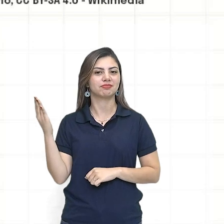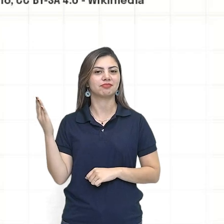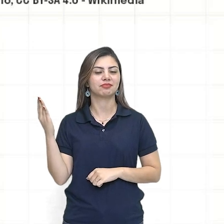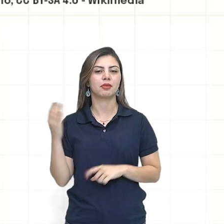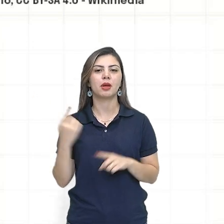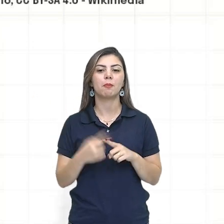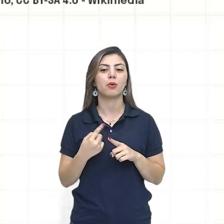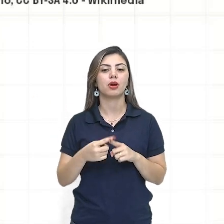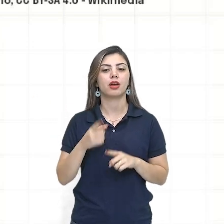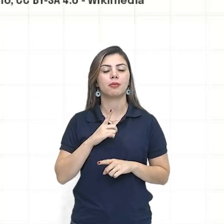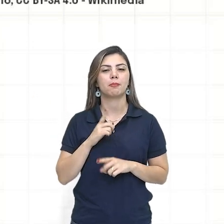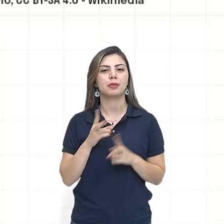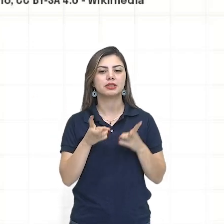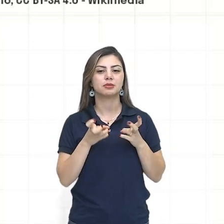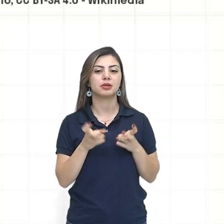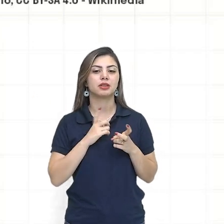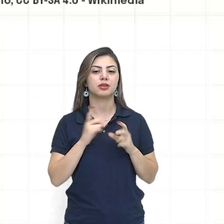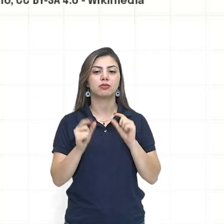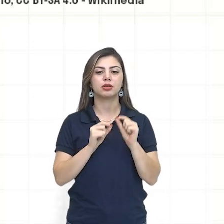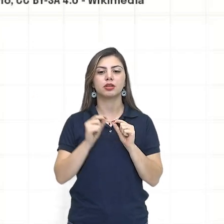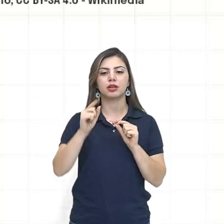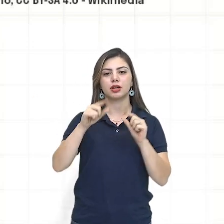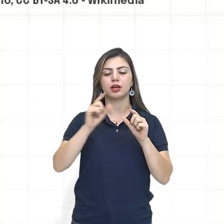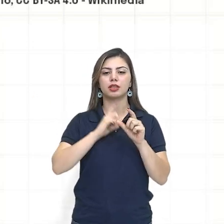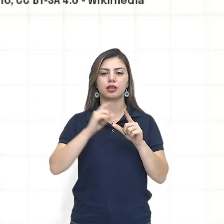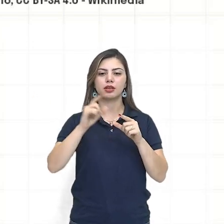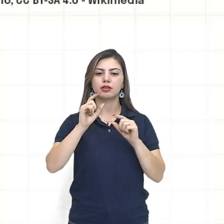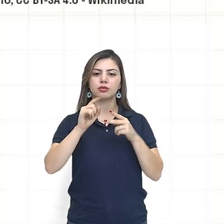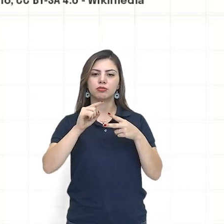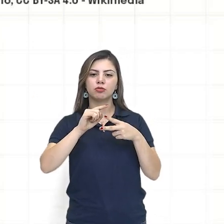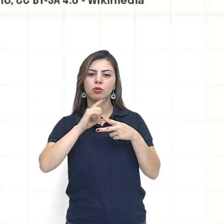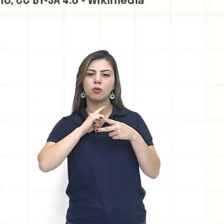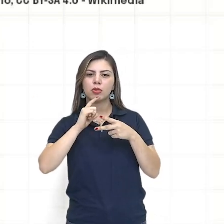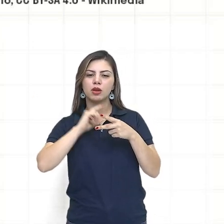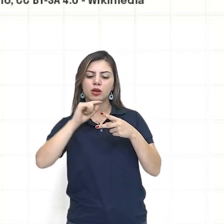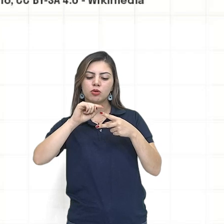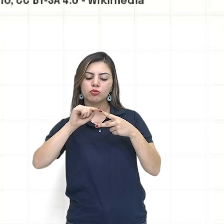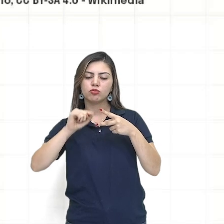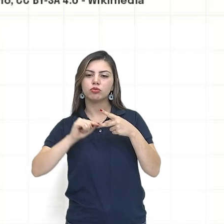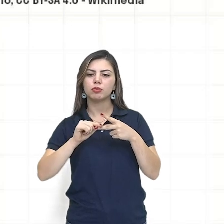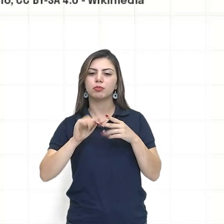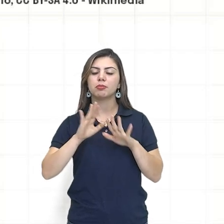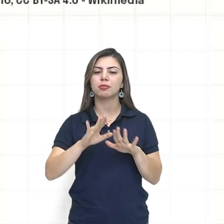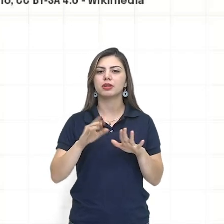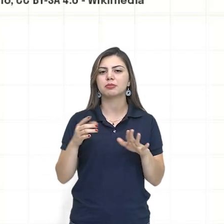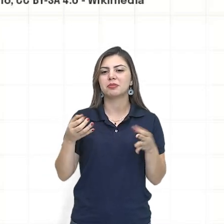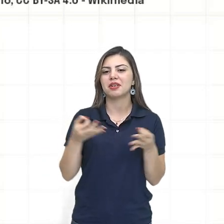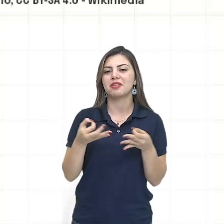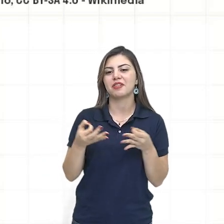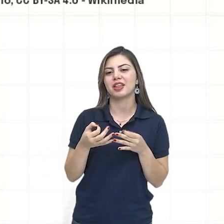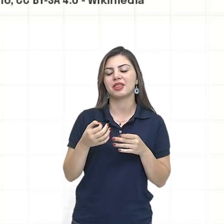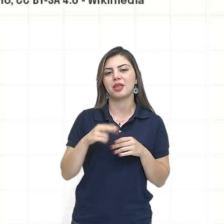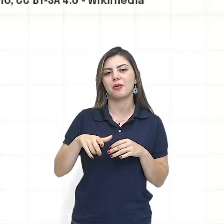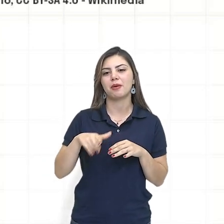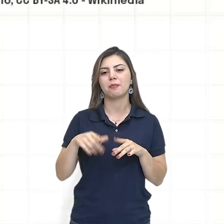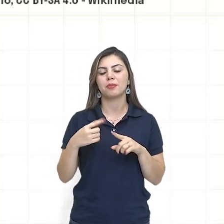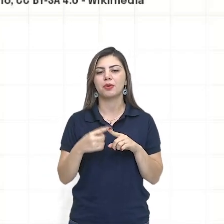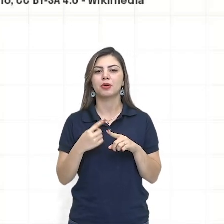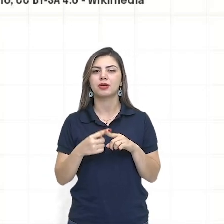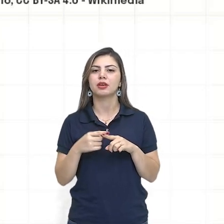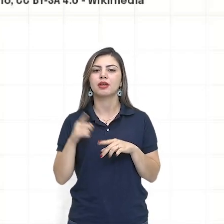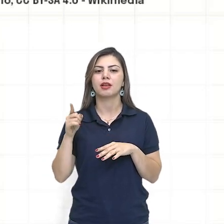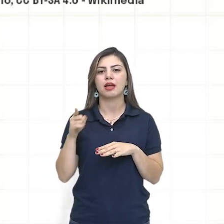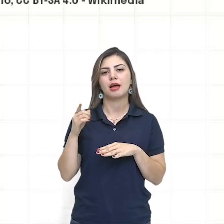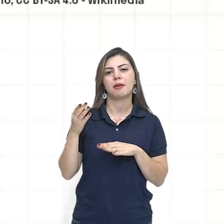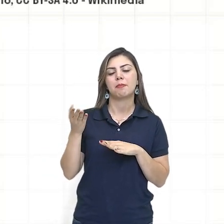né, porque ele possui aqui um ângulo reto. Claro que ele não está perfeito, dada as limitações de instrumentos